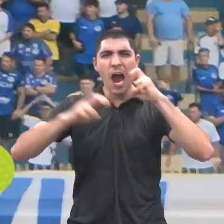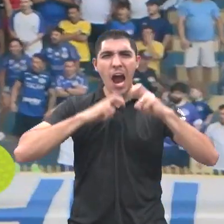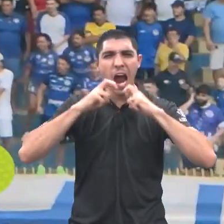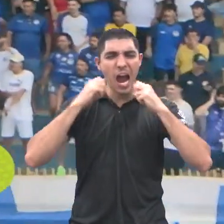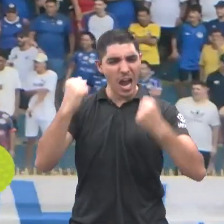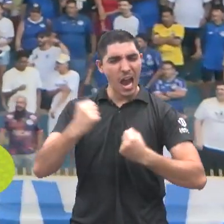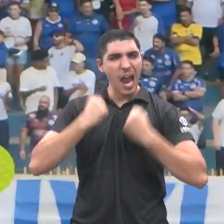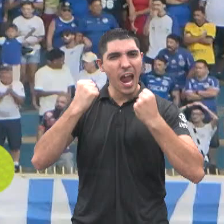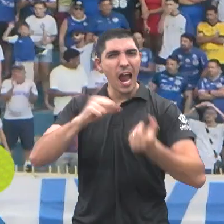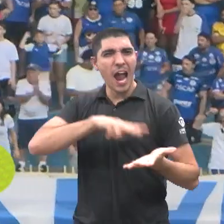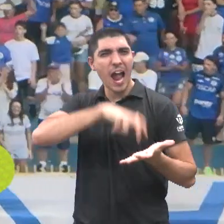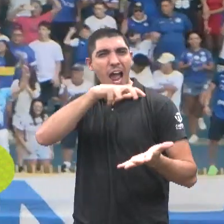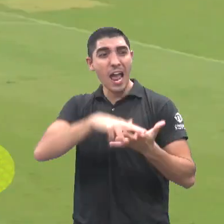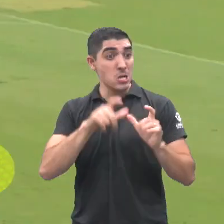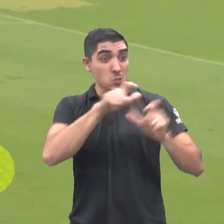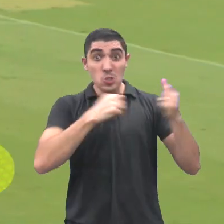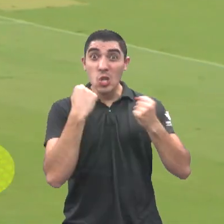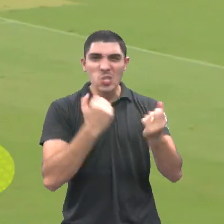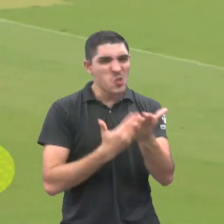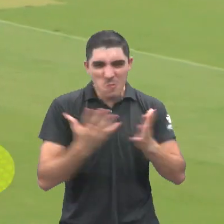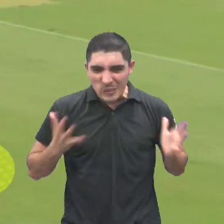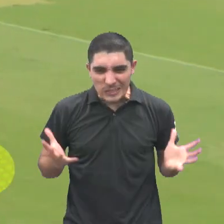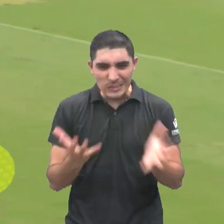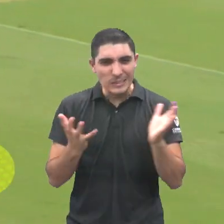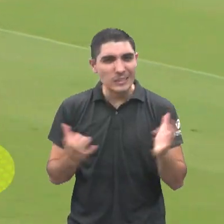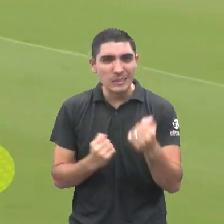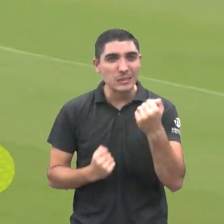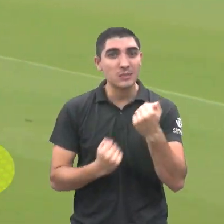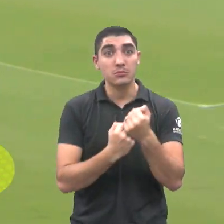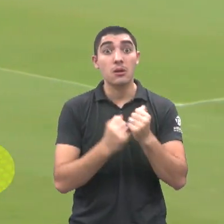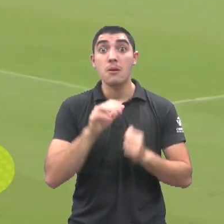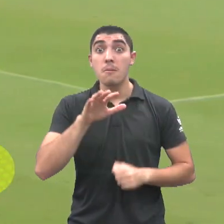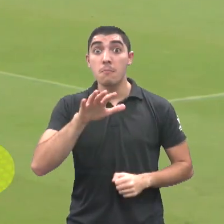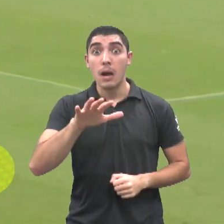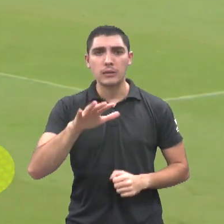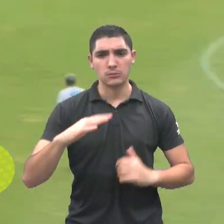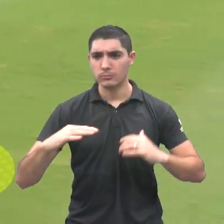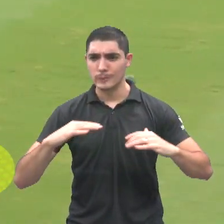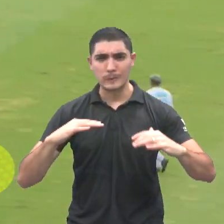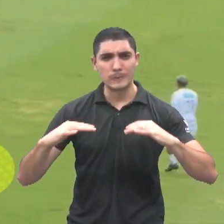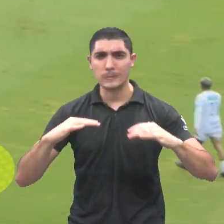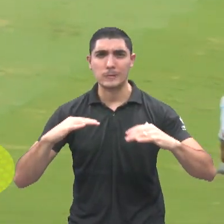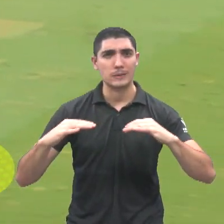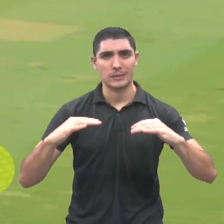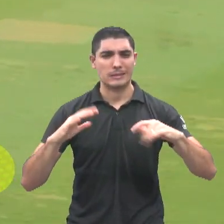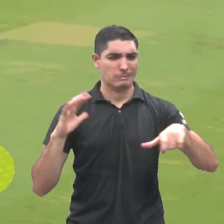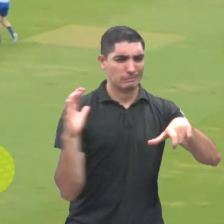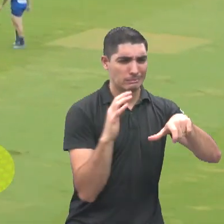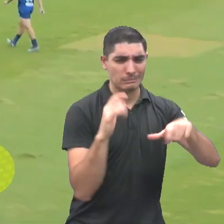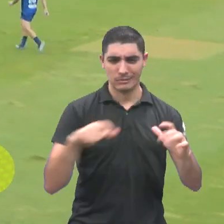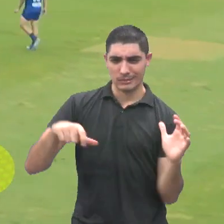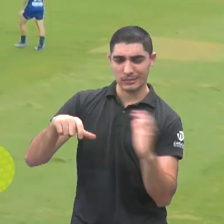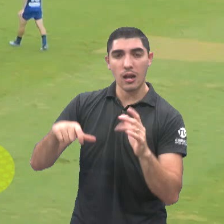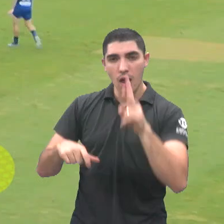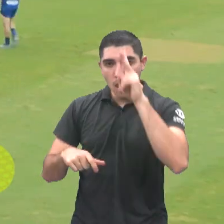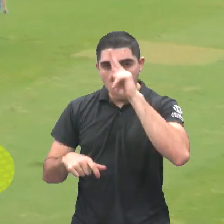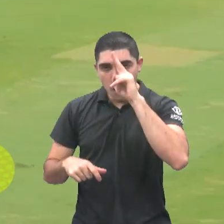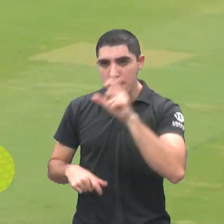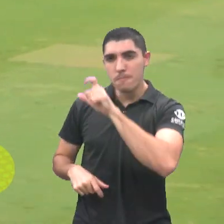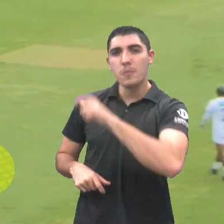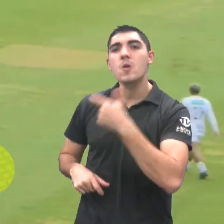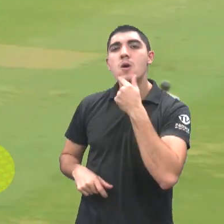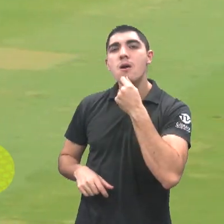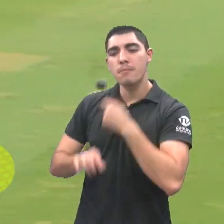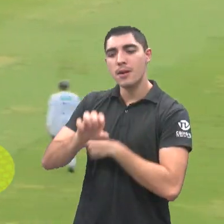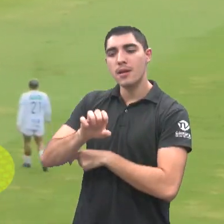pênalti animou a torcida e o jogo ficou aberto. Lembra do Ezequiel? Aos